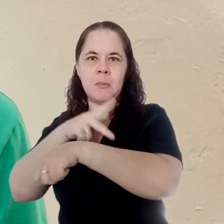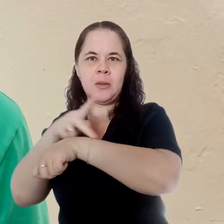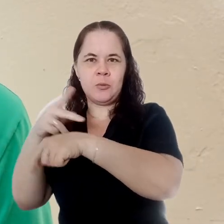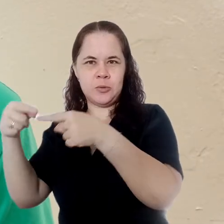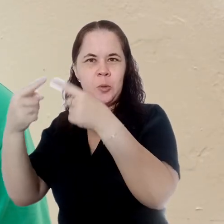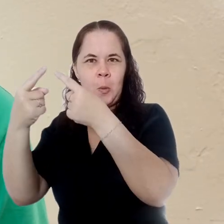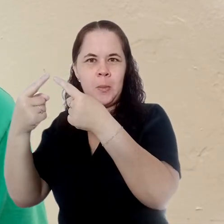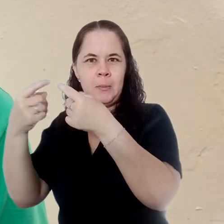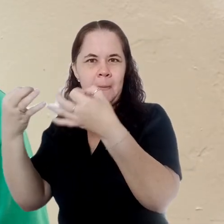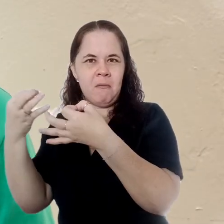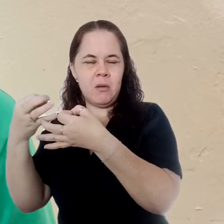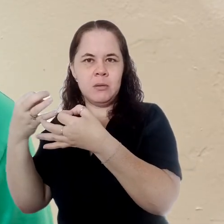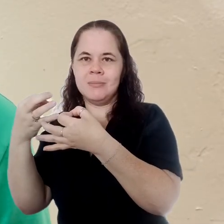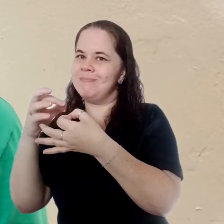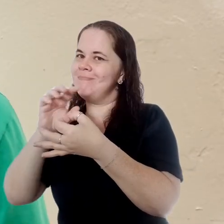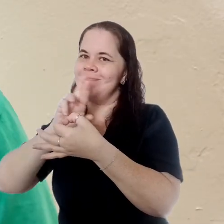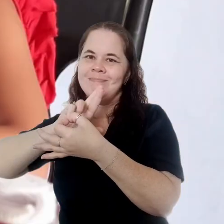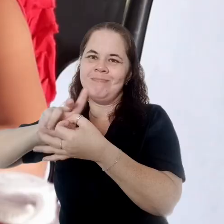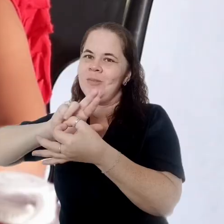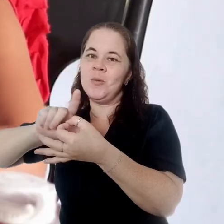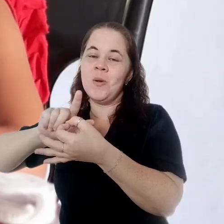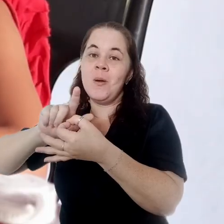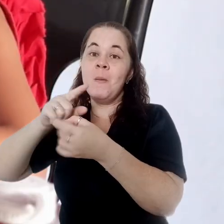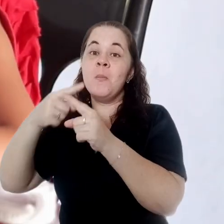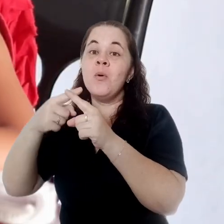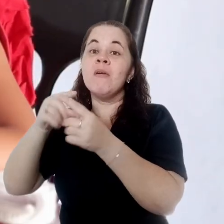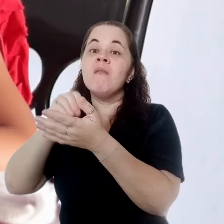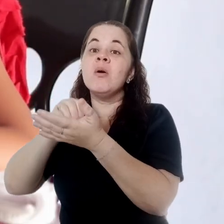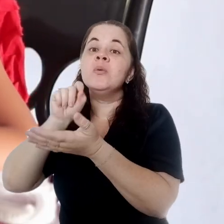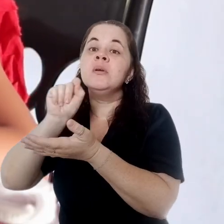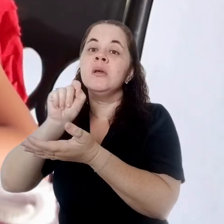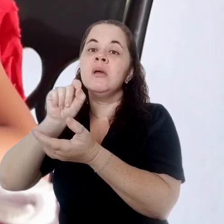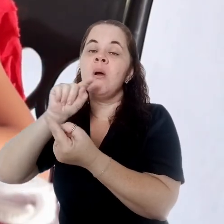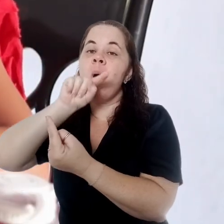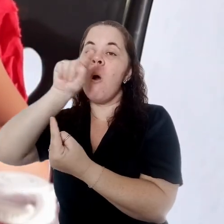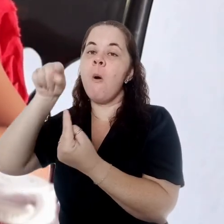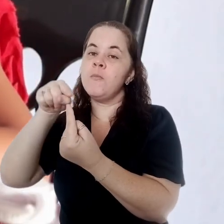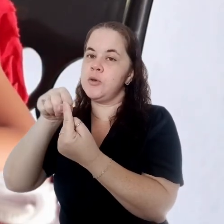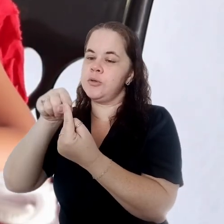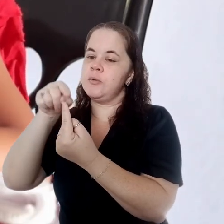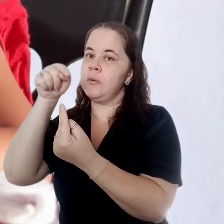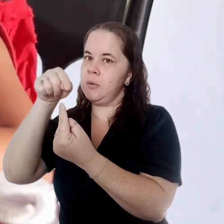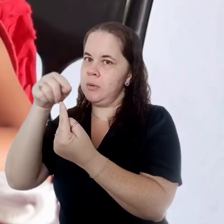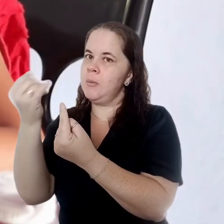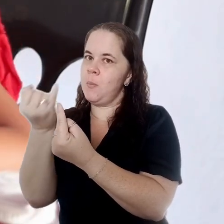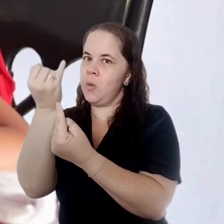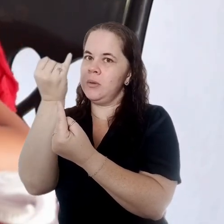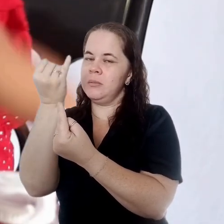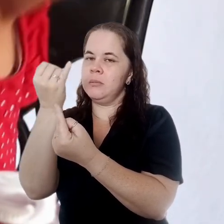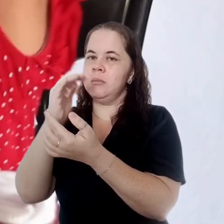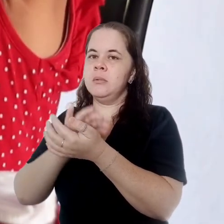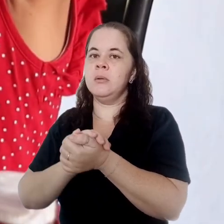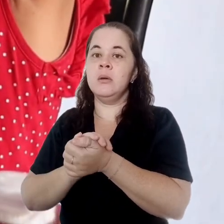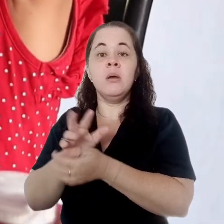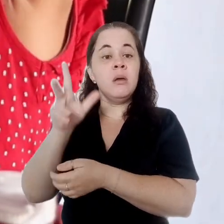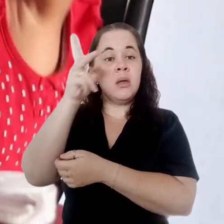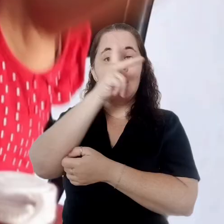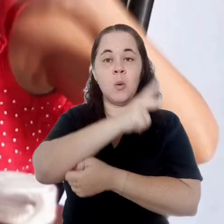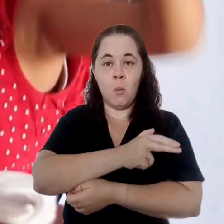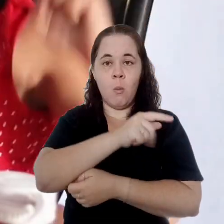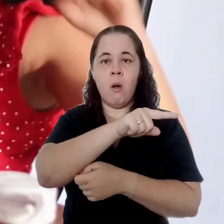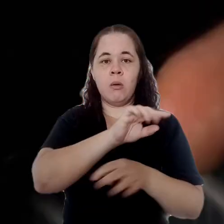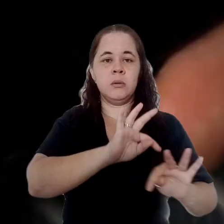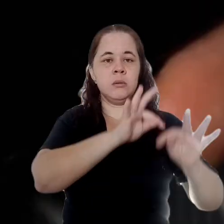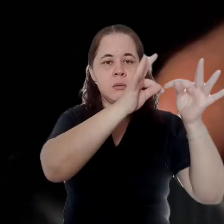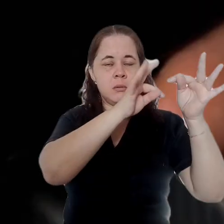Por que que não é 100% pedagógico? Porque ela precisa de uma intencionalidade para ser pedagógica. Dessa forma também com os jogos tecnológicos,